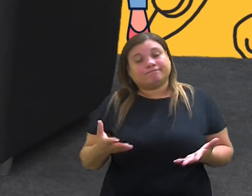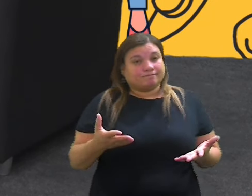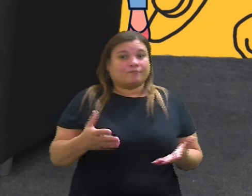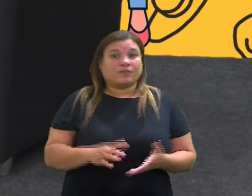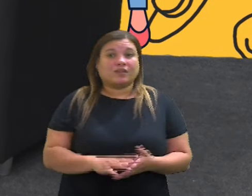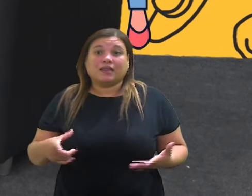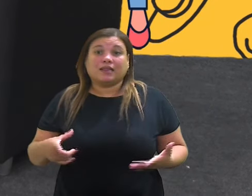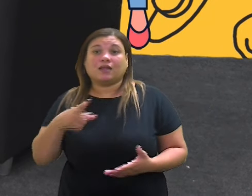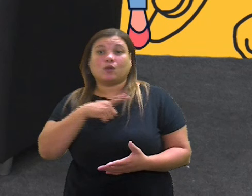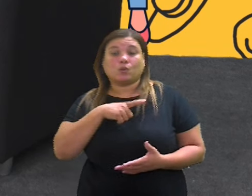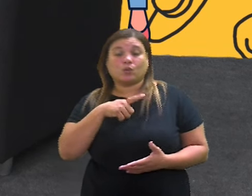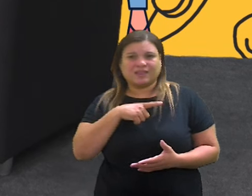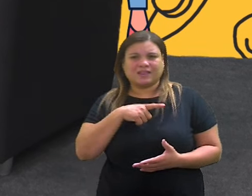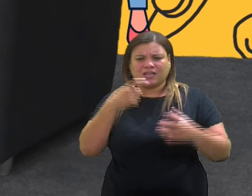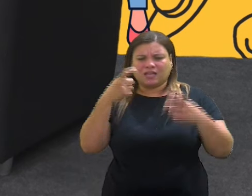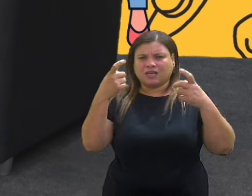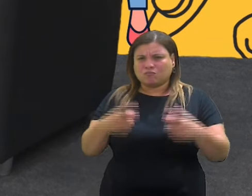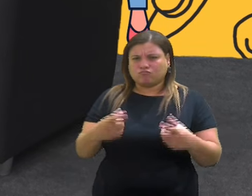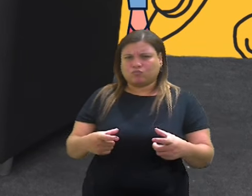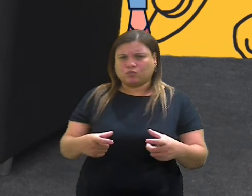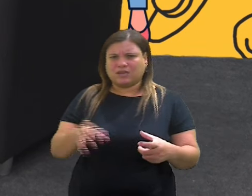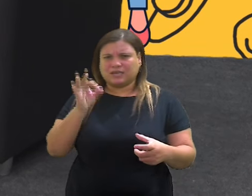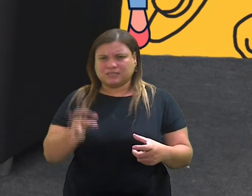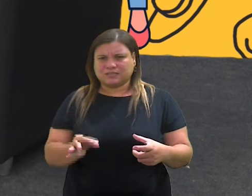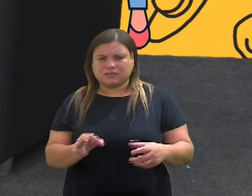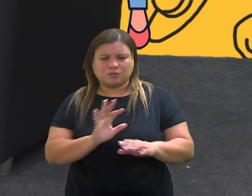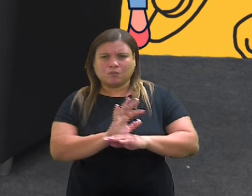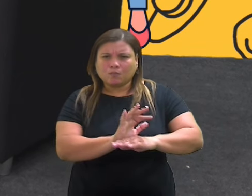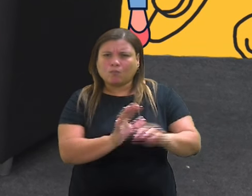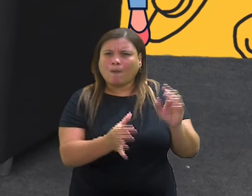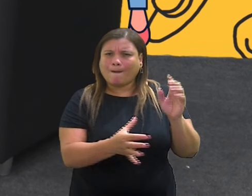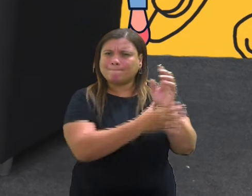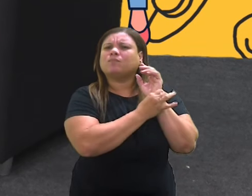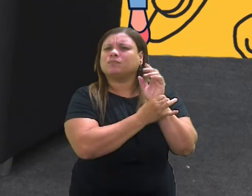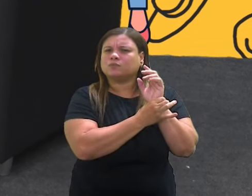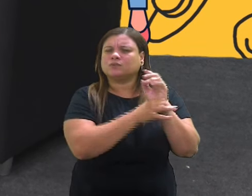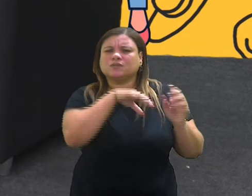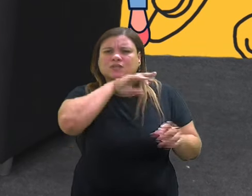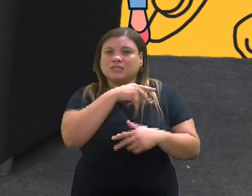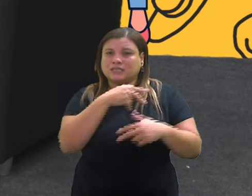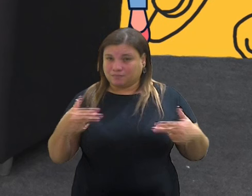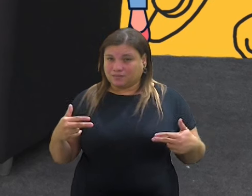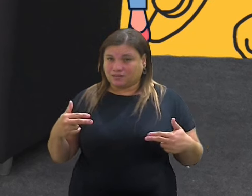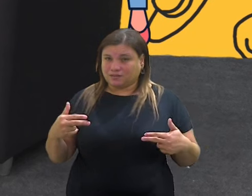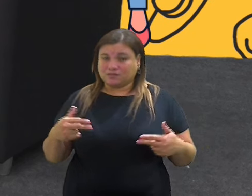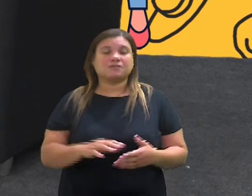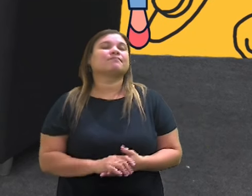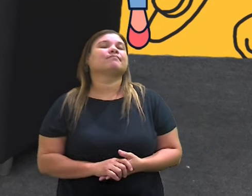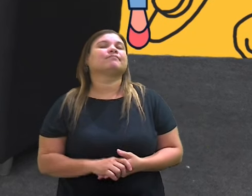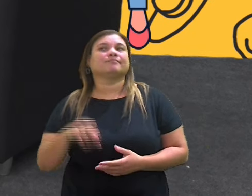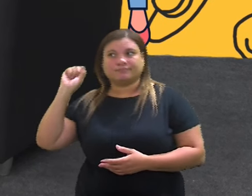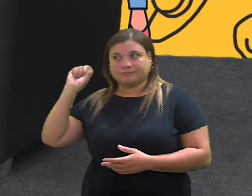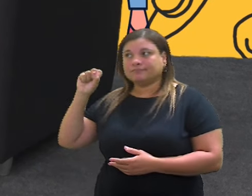ONGs voltadas ao resgate e proteção de animais? Existe. Atualmente aqui na cidade tem algumas ONGs que fazem esse papel,